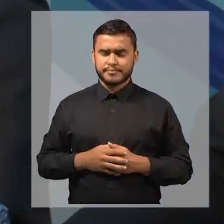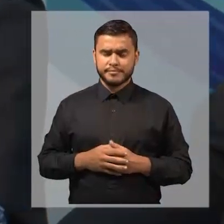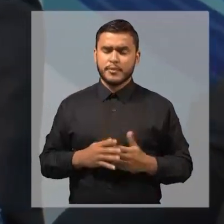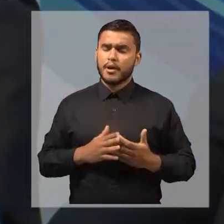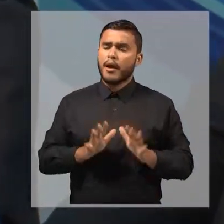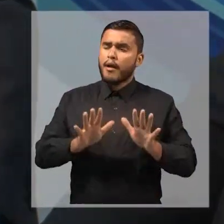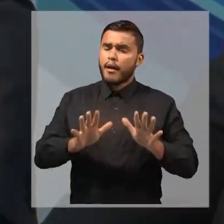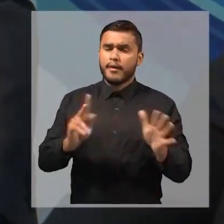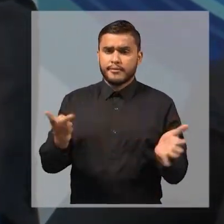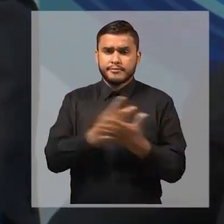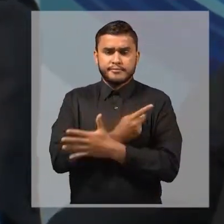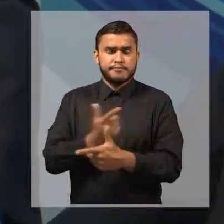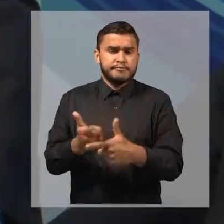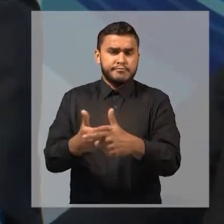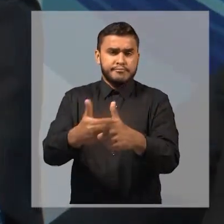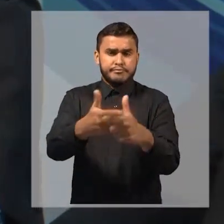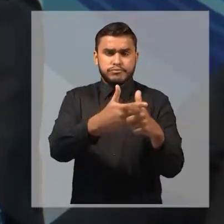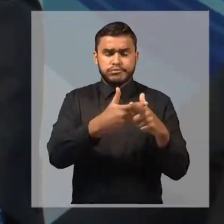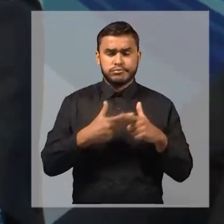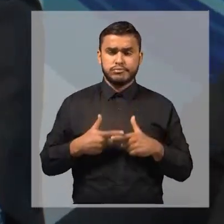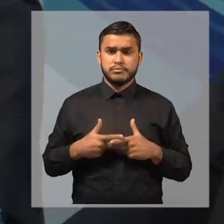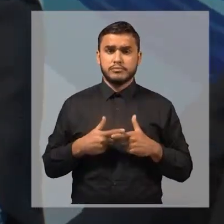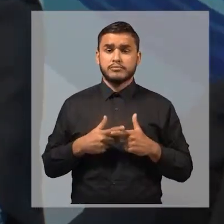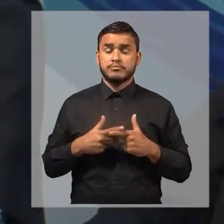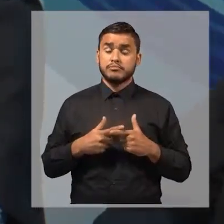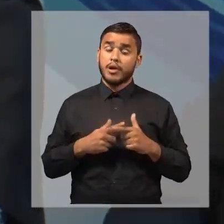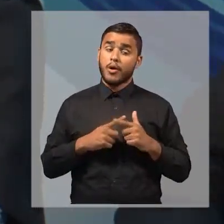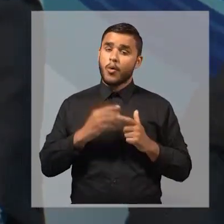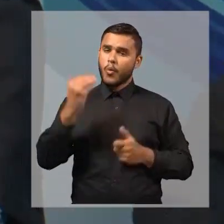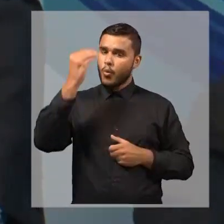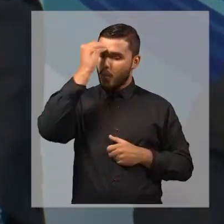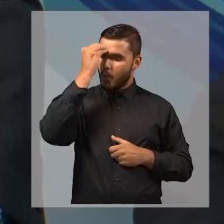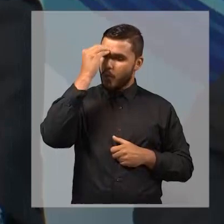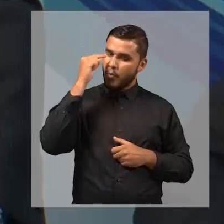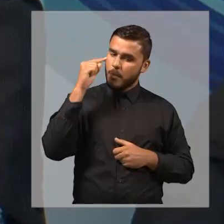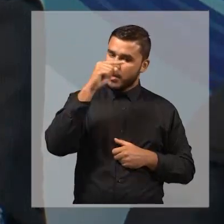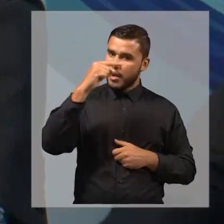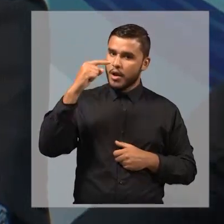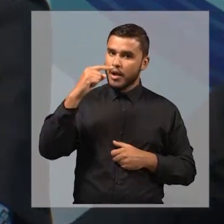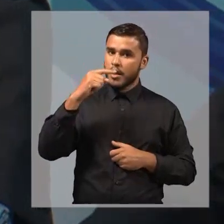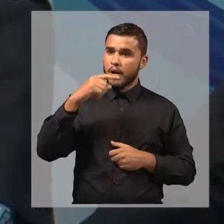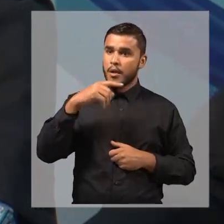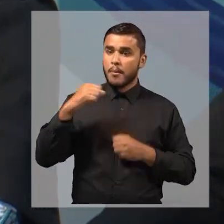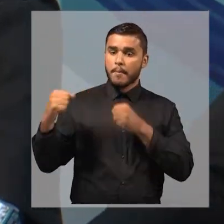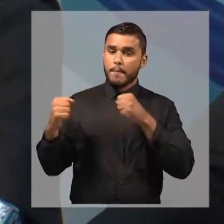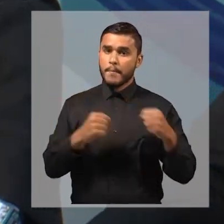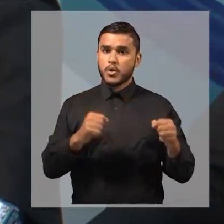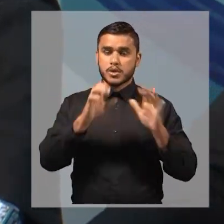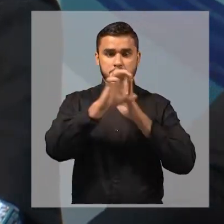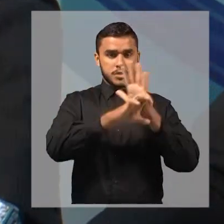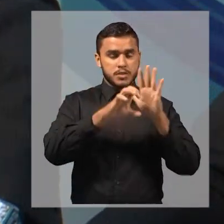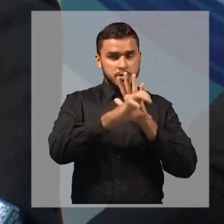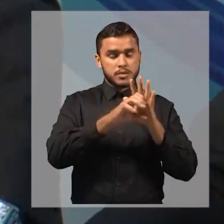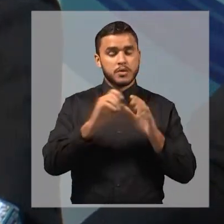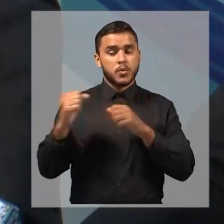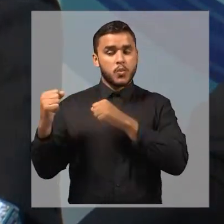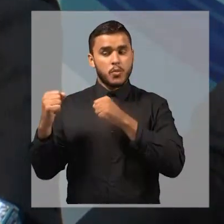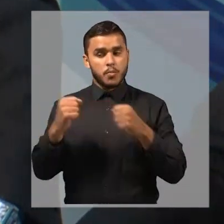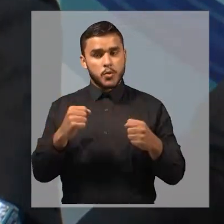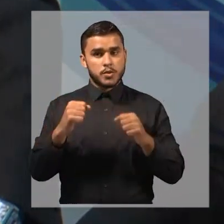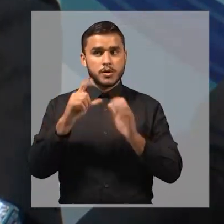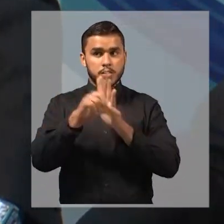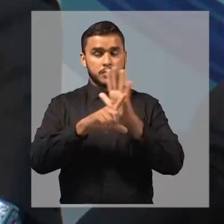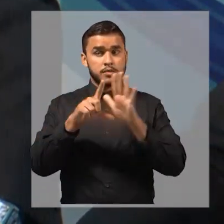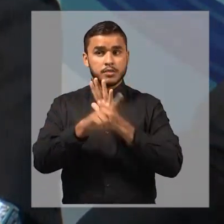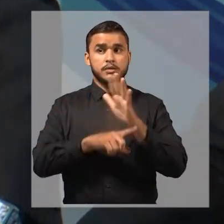né, essa crise que foi gerada pelo Poder Executivo com o Poder Legislativo.